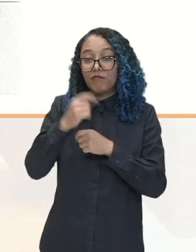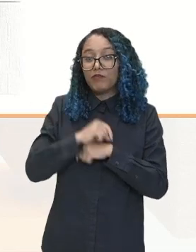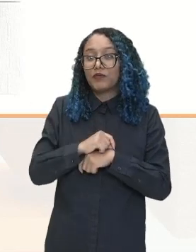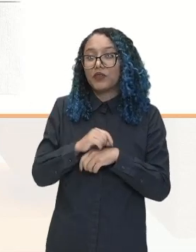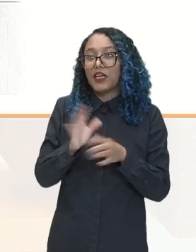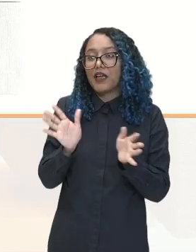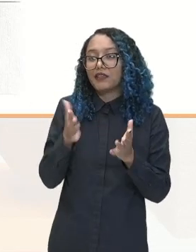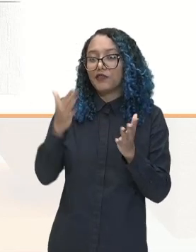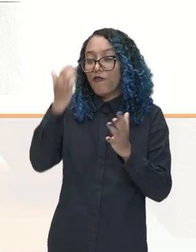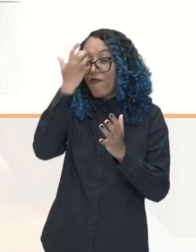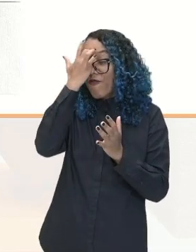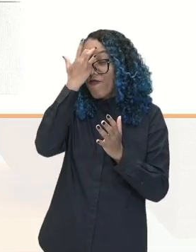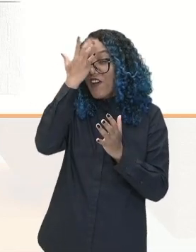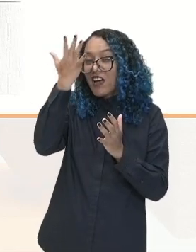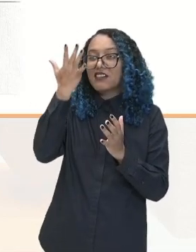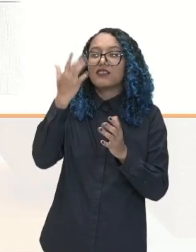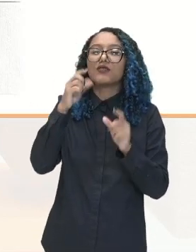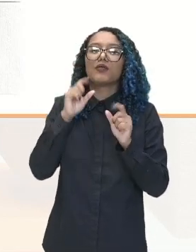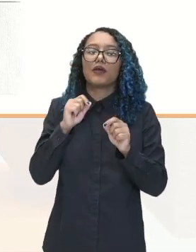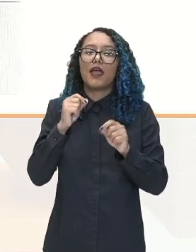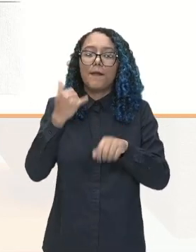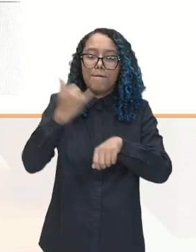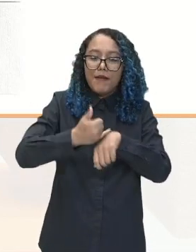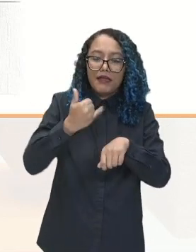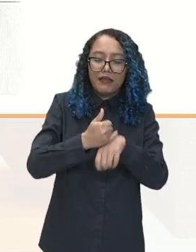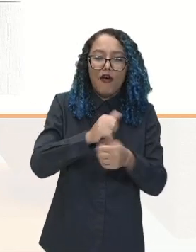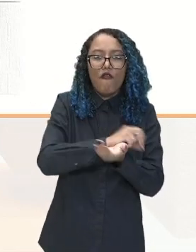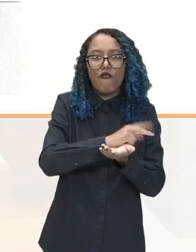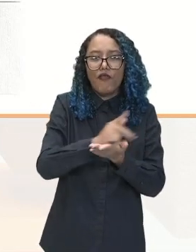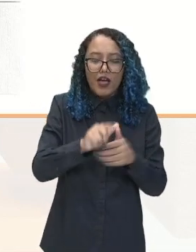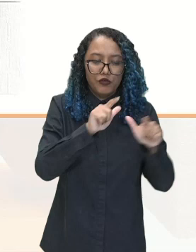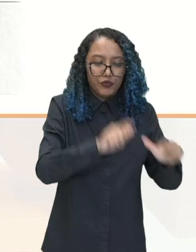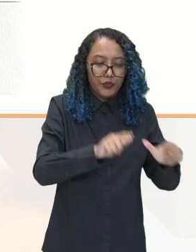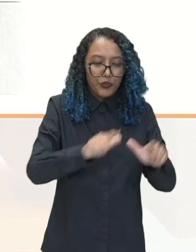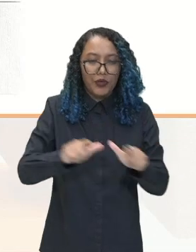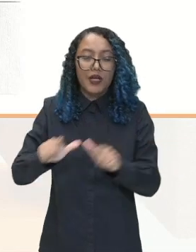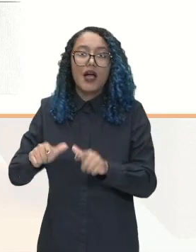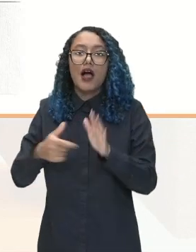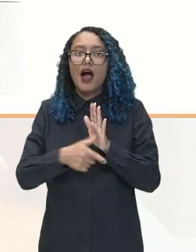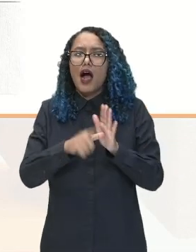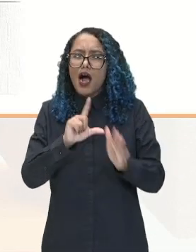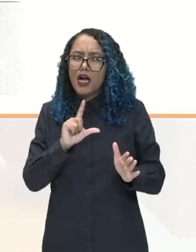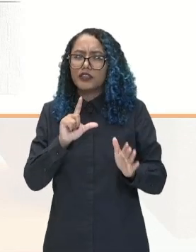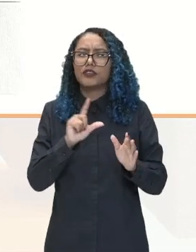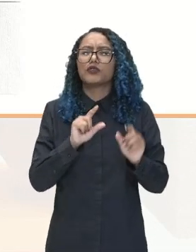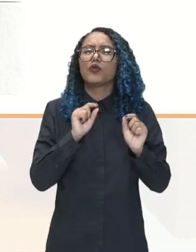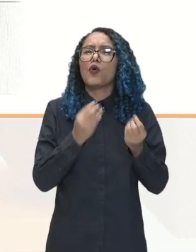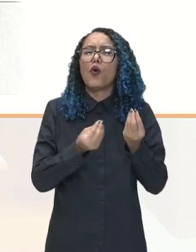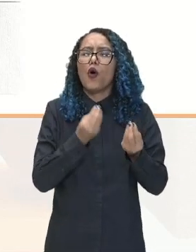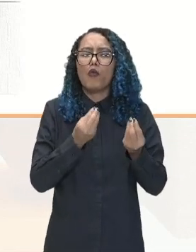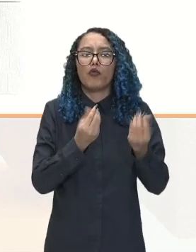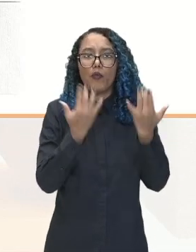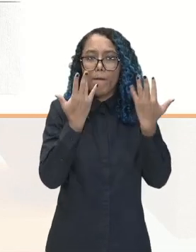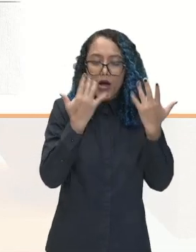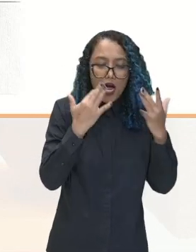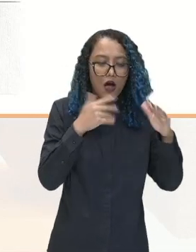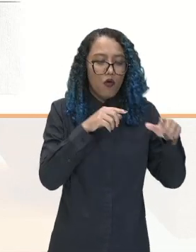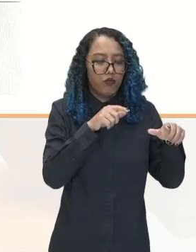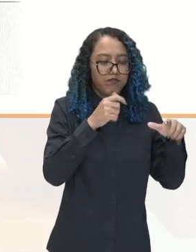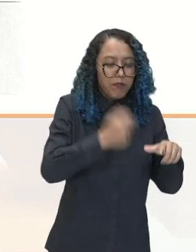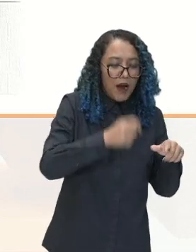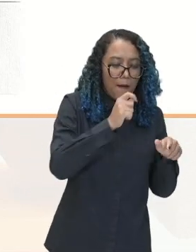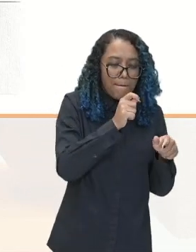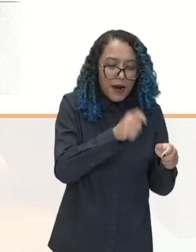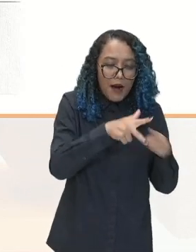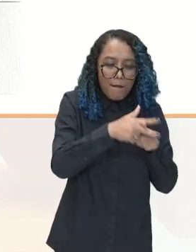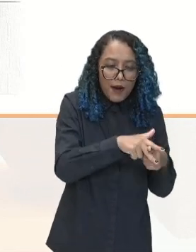placas metálicas de vários tamanhos, que isso era feito manualmente, agora vai ser feito por esse martelo e